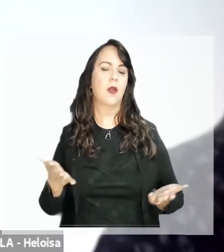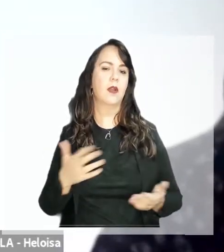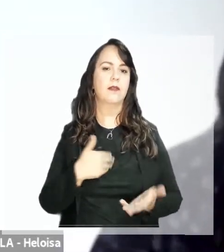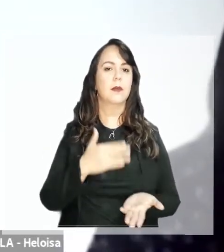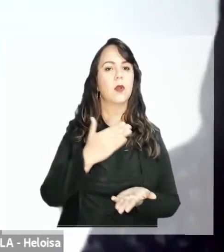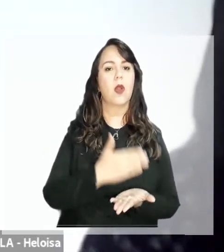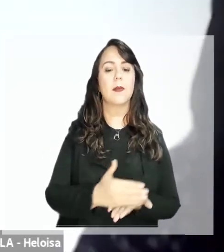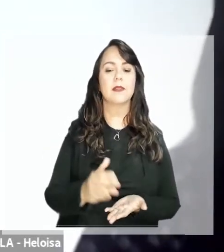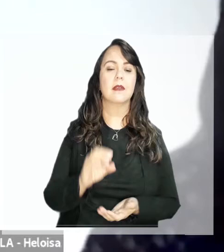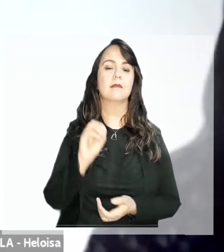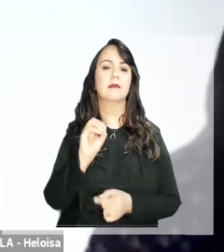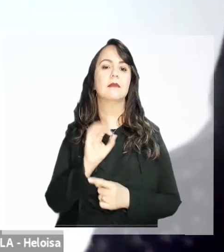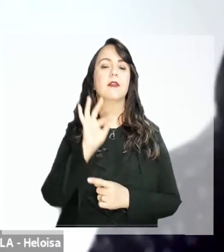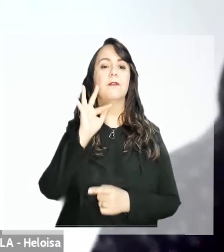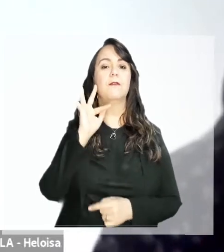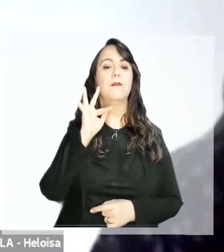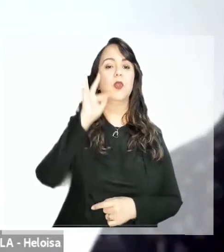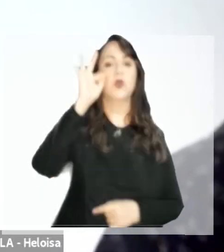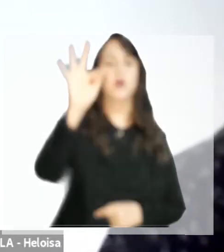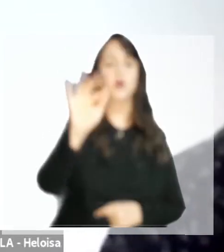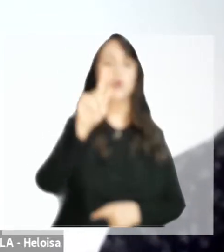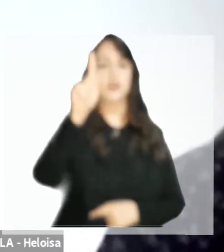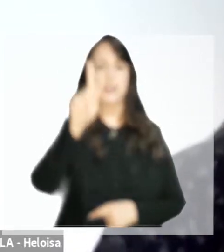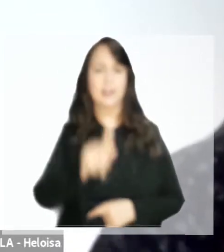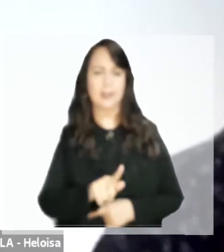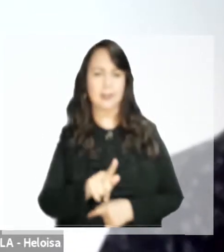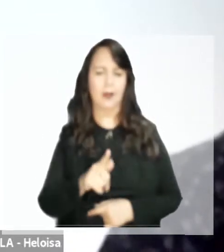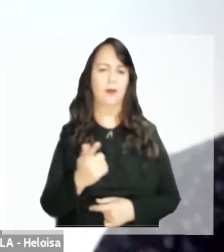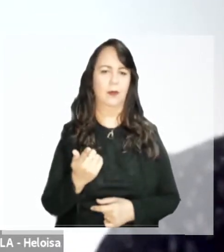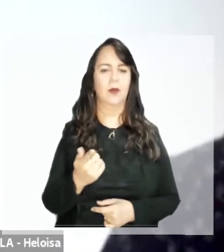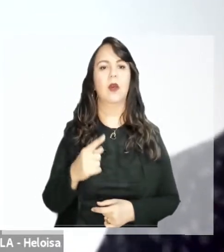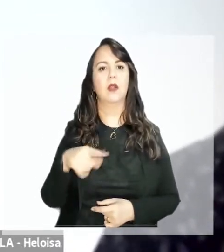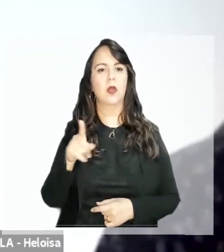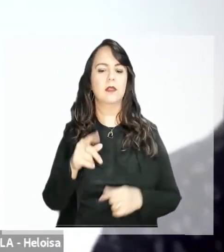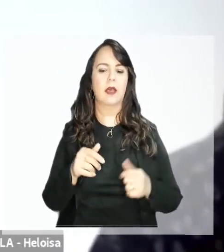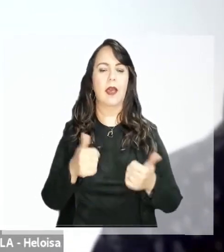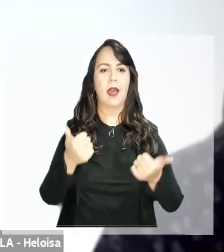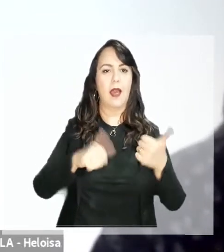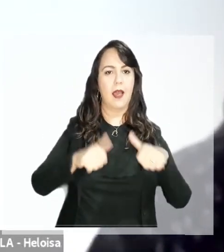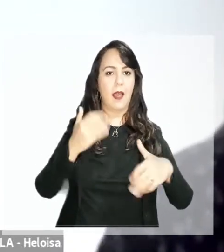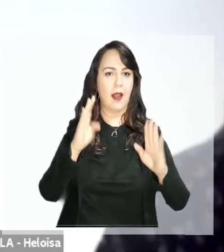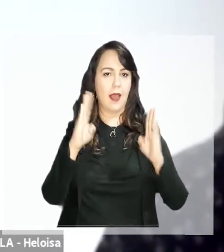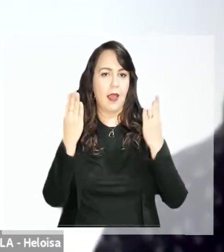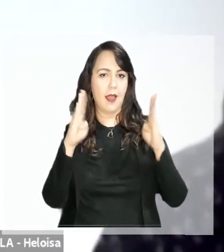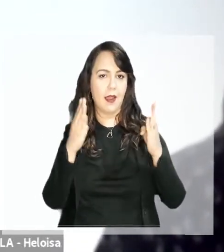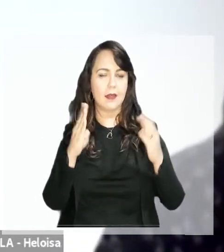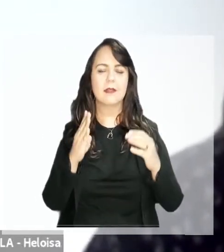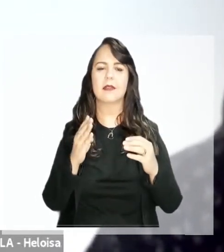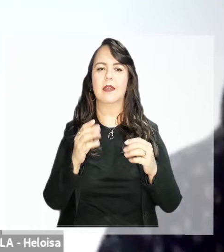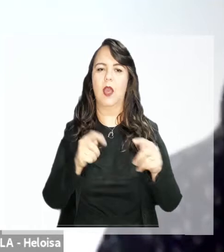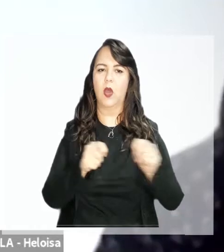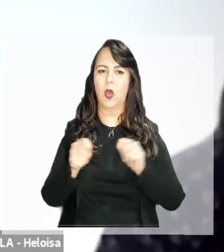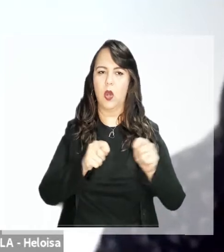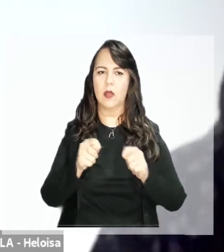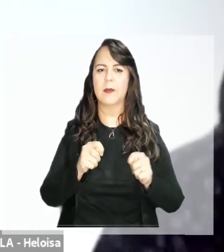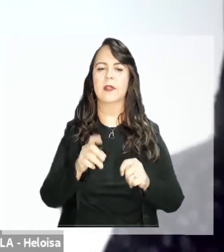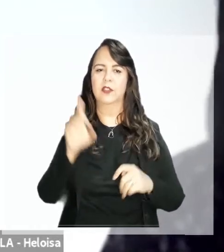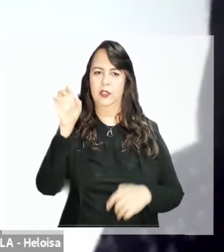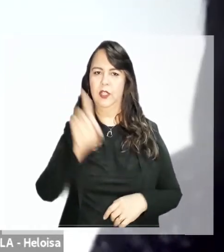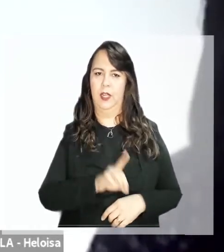da Jurimetria à Análise Econômica do Direito. O mediador será o juiz de direito do